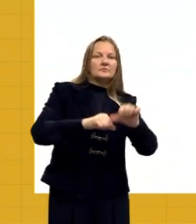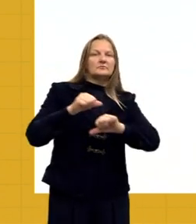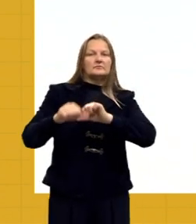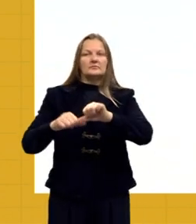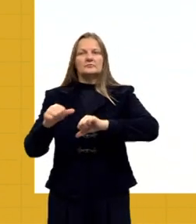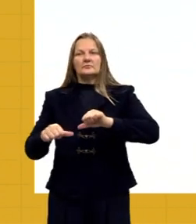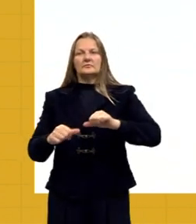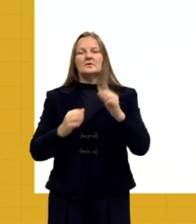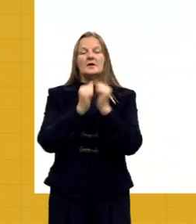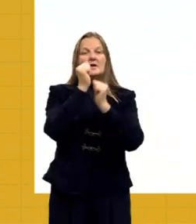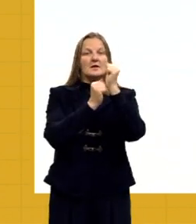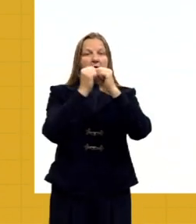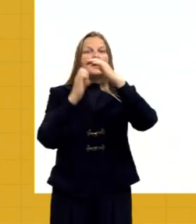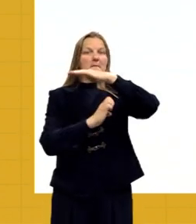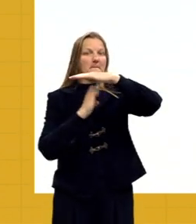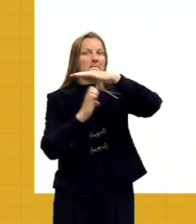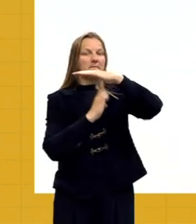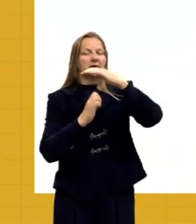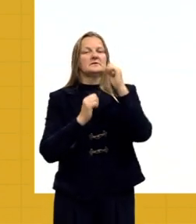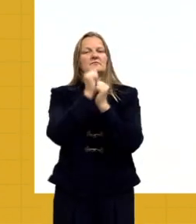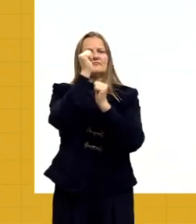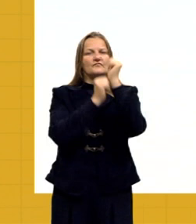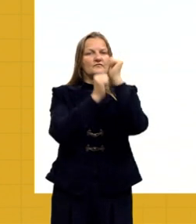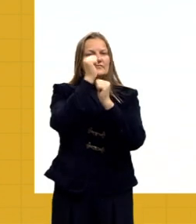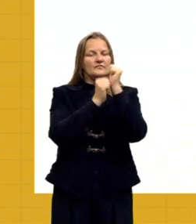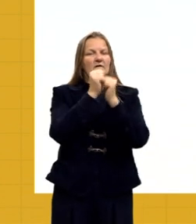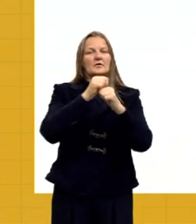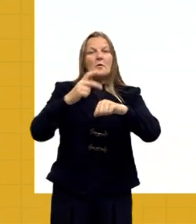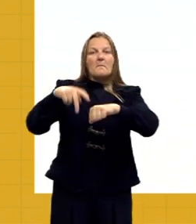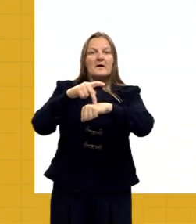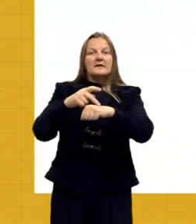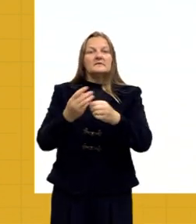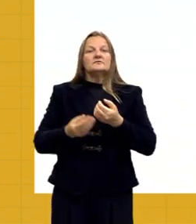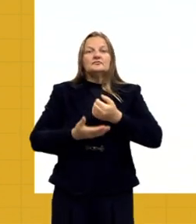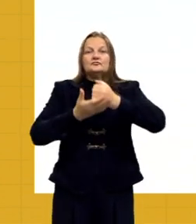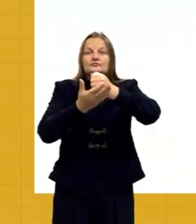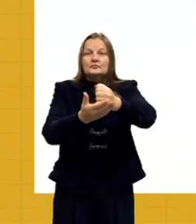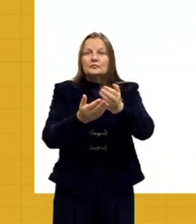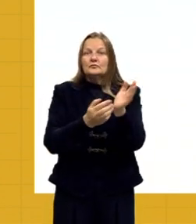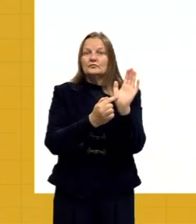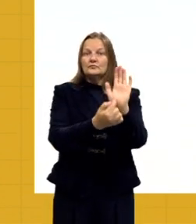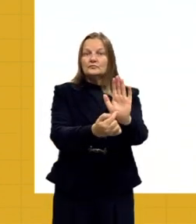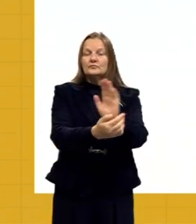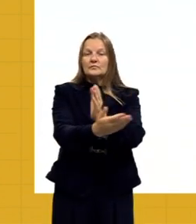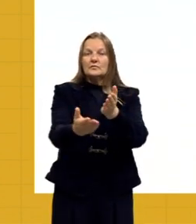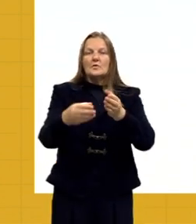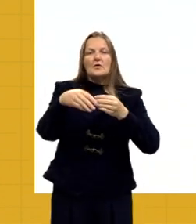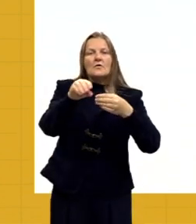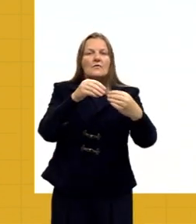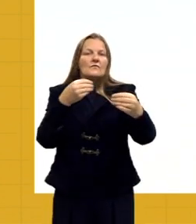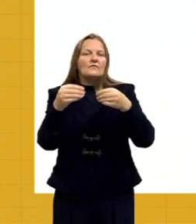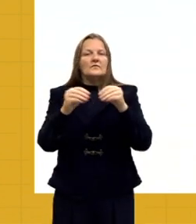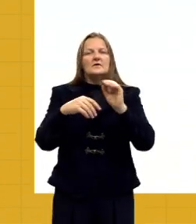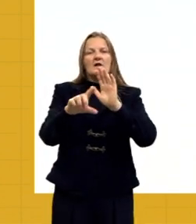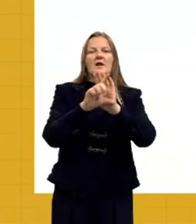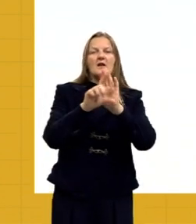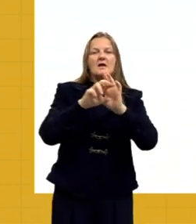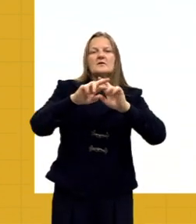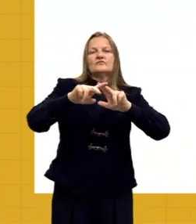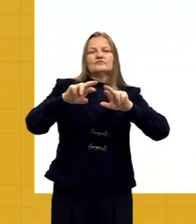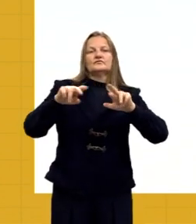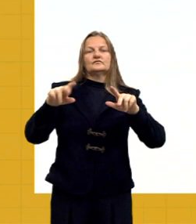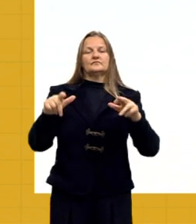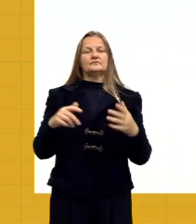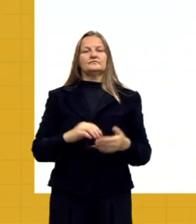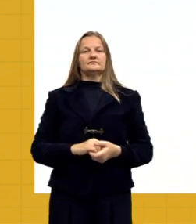quer dizer a empresa né Tem uma fábrica E aí um país oferece uma flexibilização de leis não é